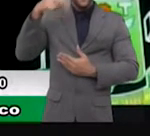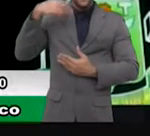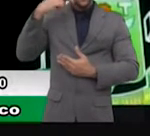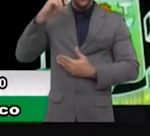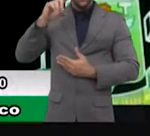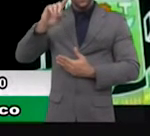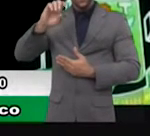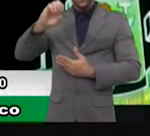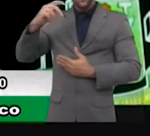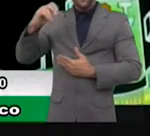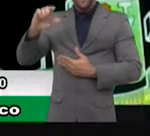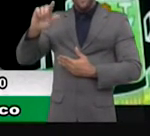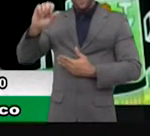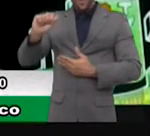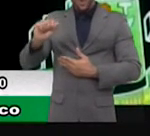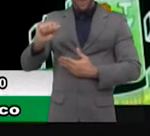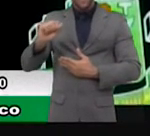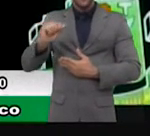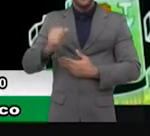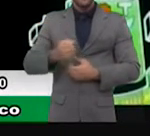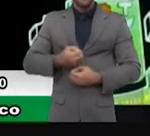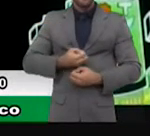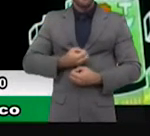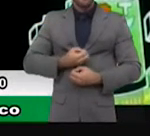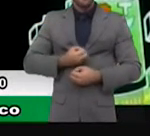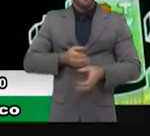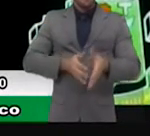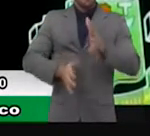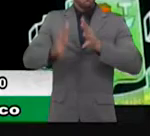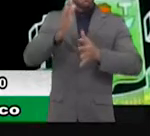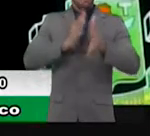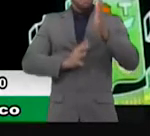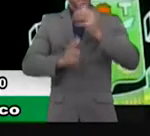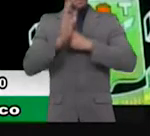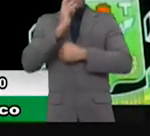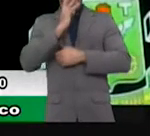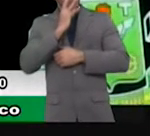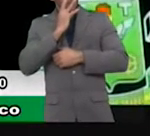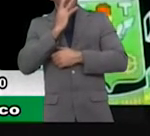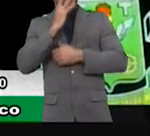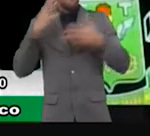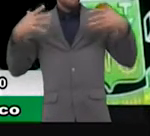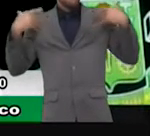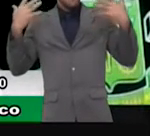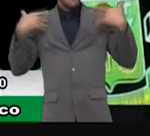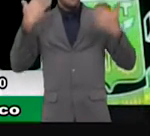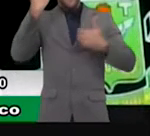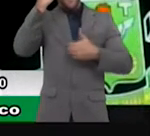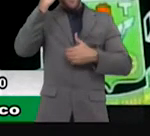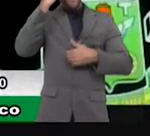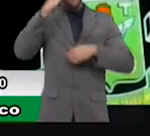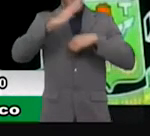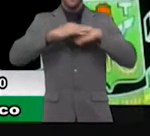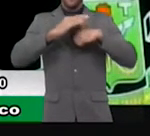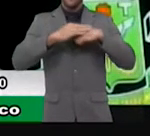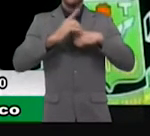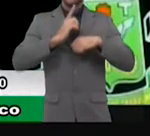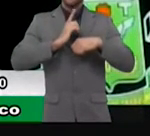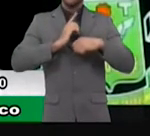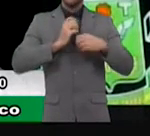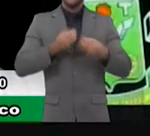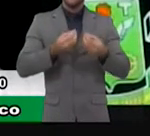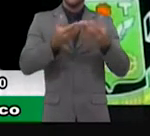Paula, e vindo essas palavras de Vossa Excelência, muito me alegra, e Vossa Excelência sabe do carinho e o respeito que tenho por Vossa